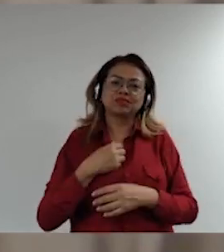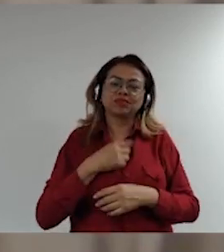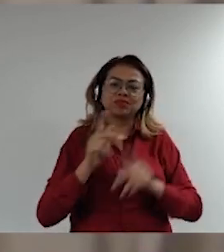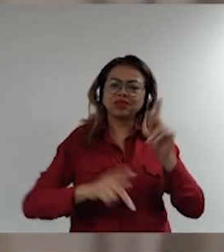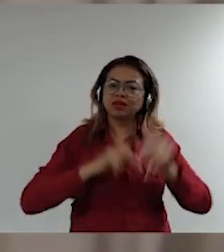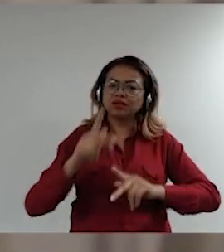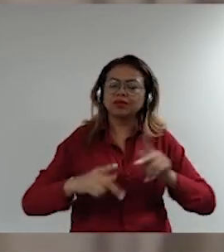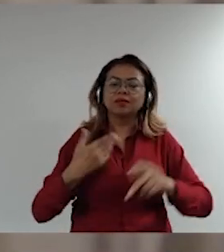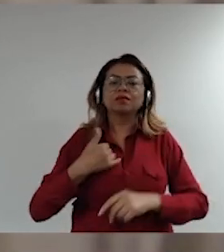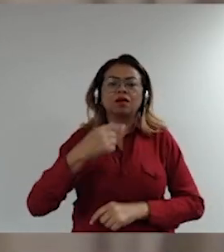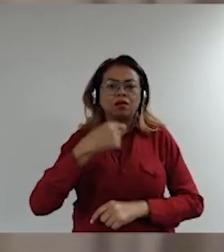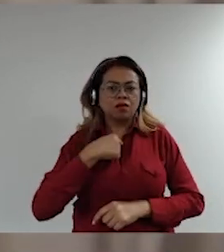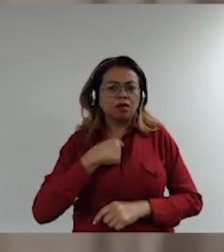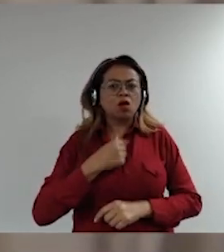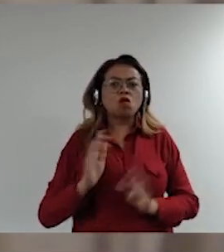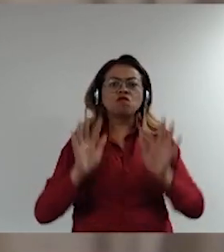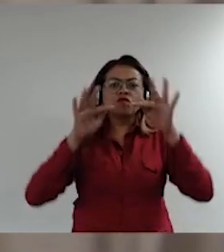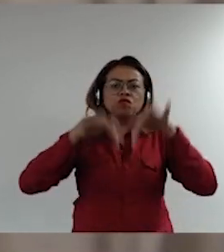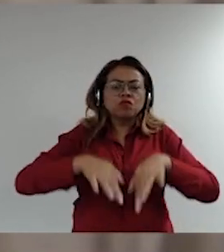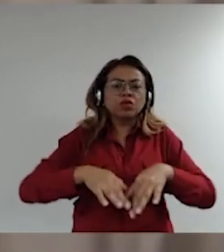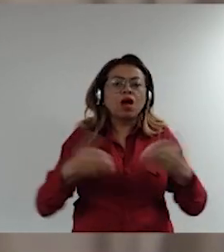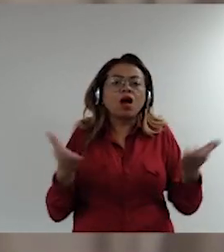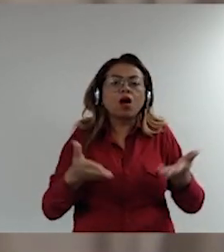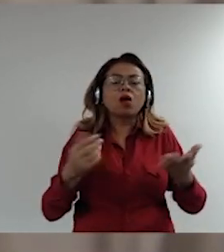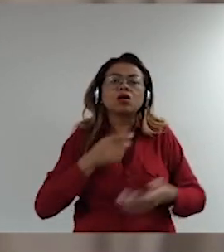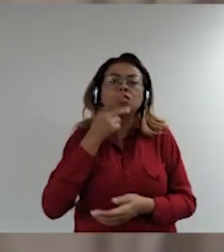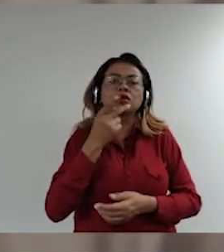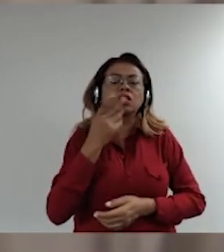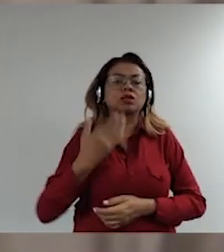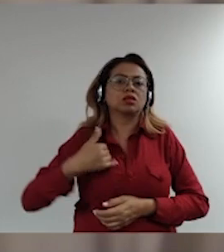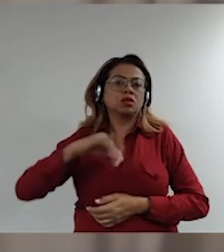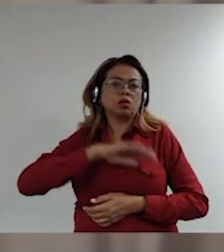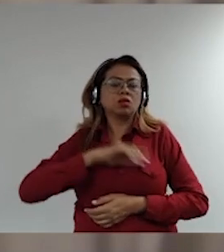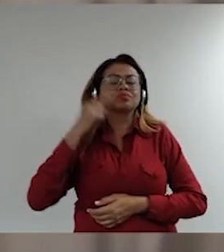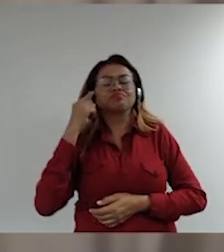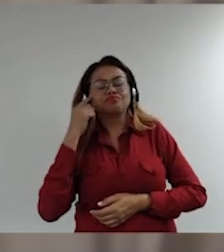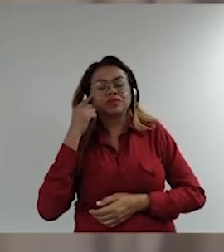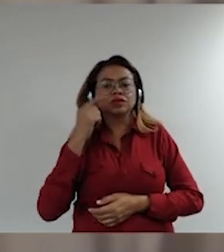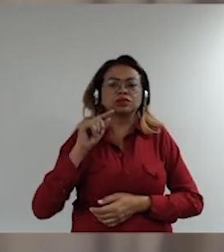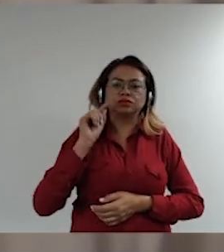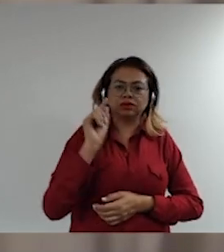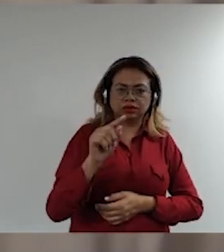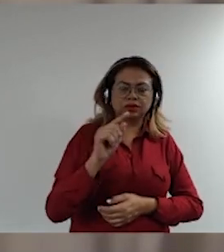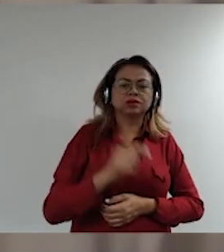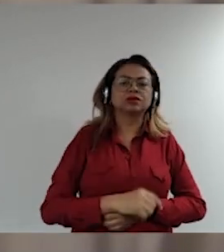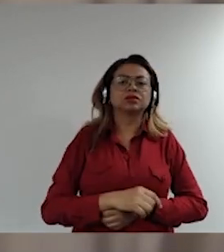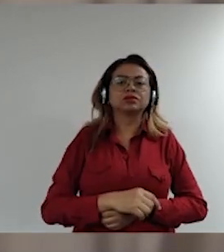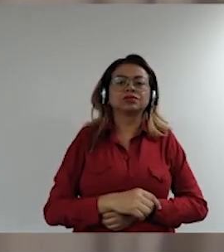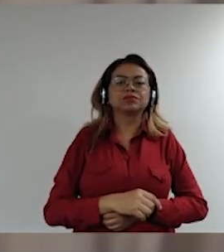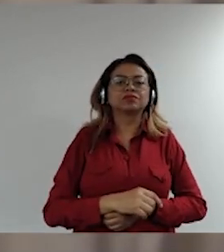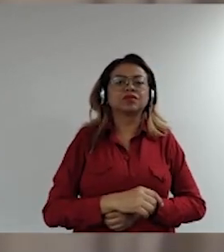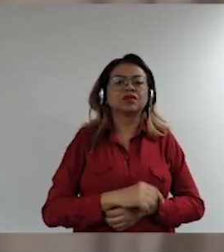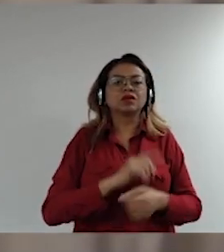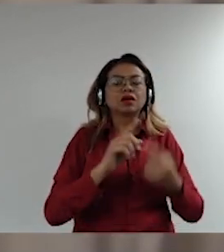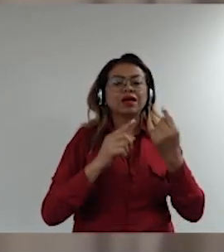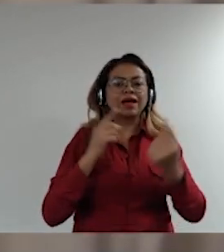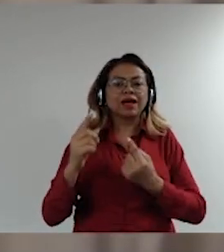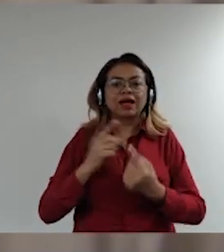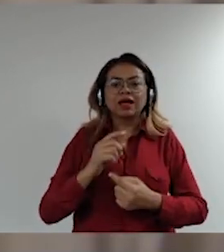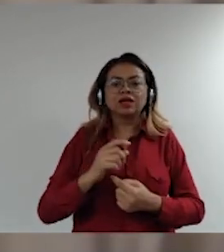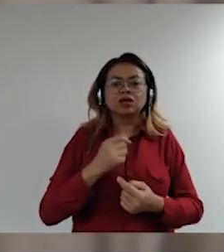gente, eu finalizo dizendo, nós pensamos em vocês. Cada